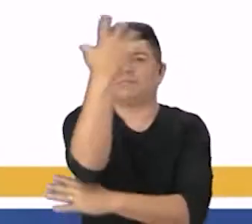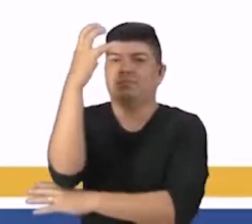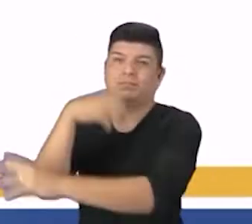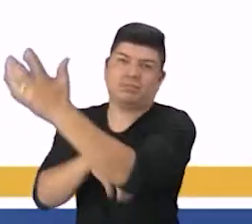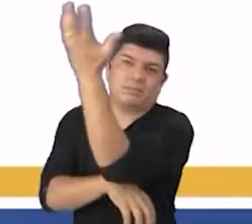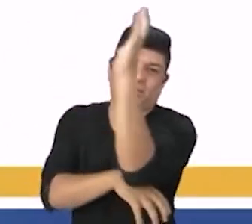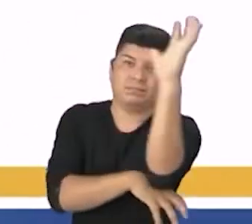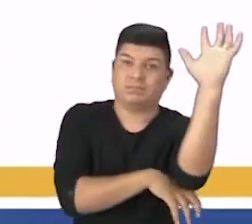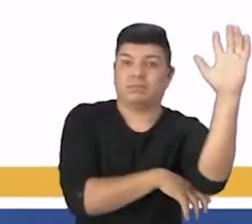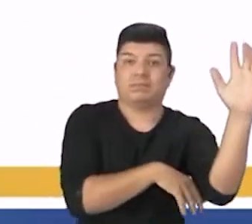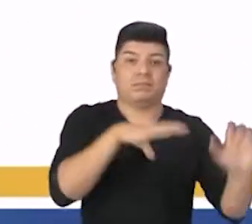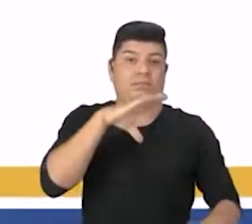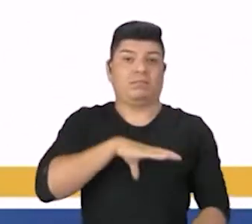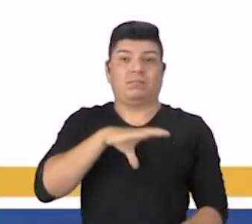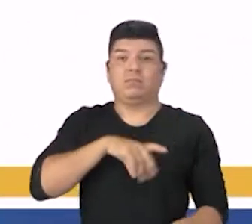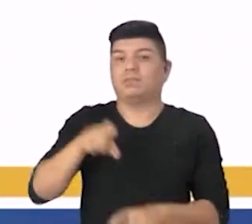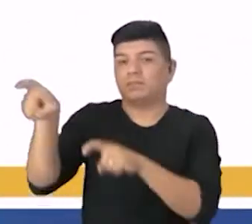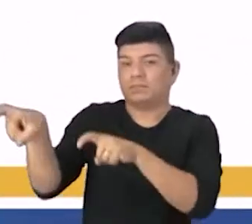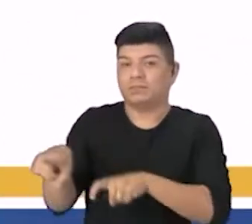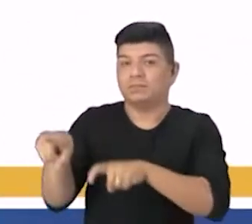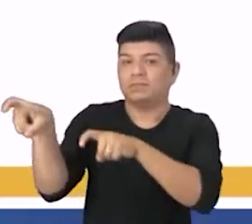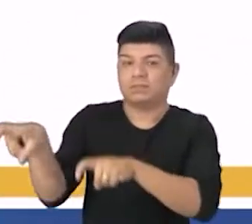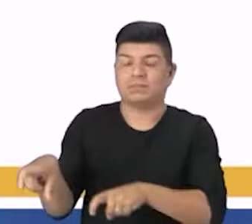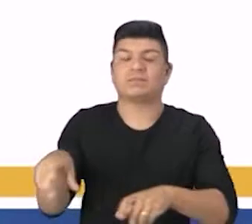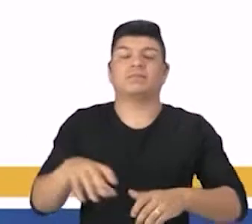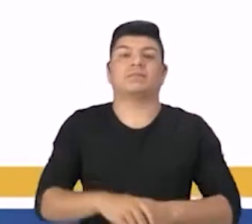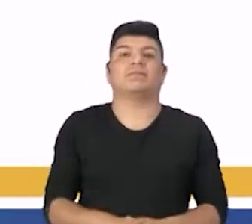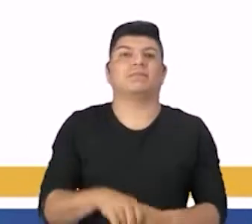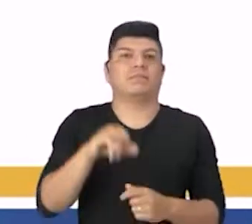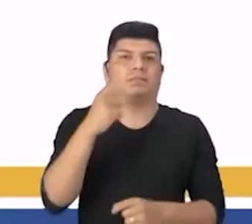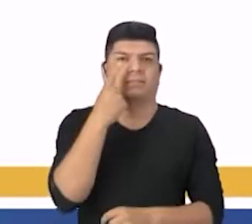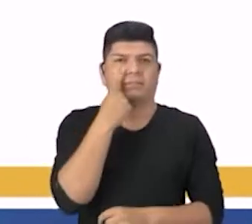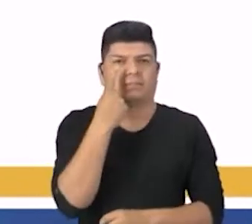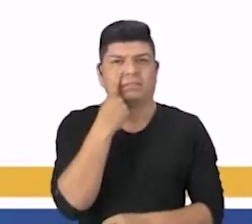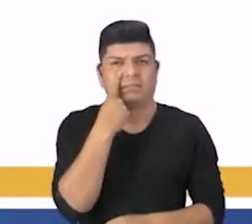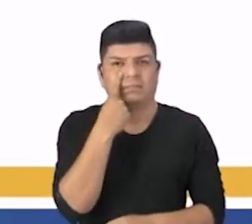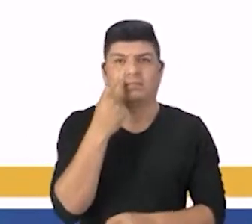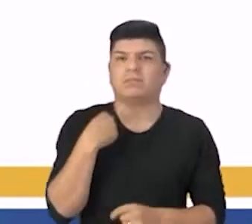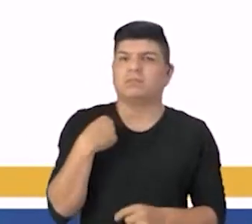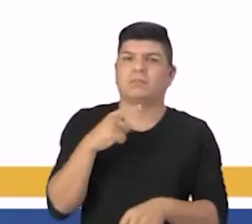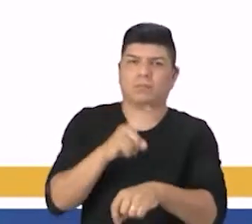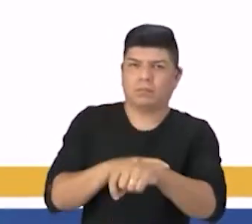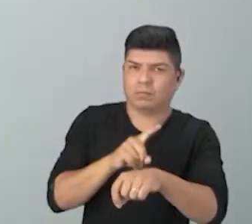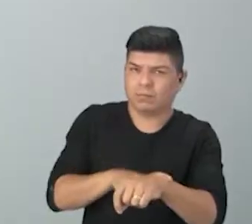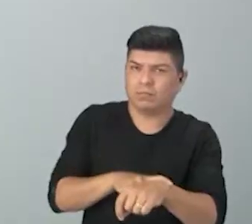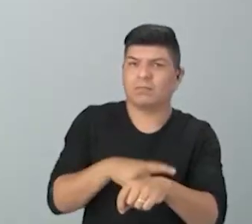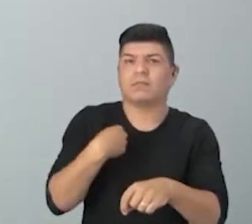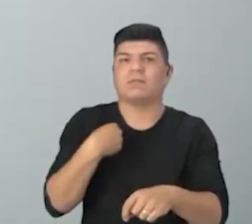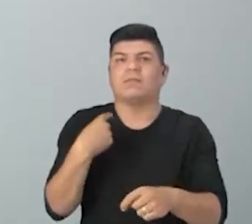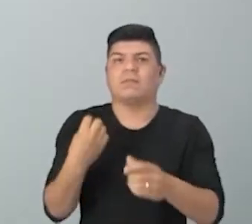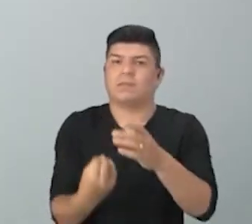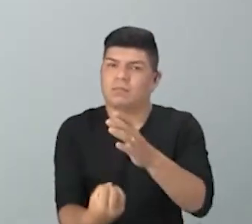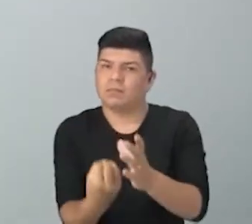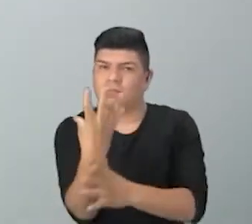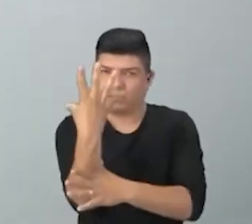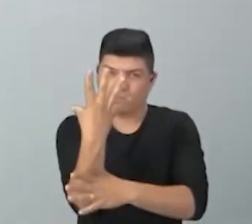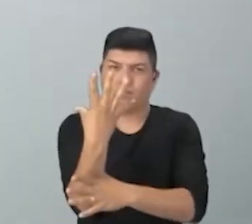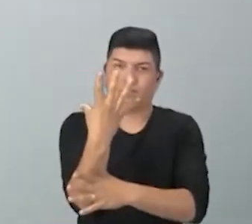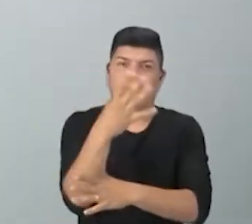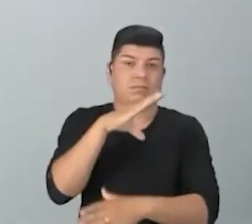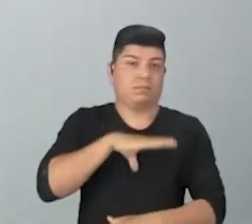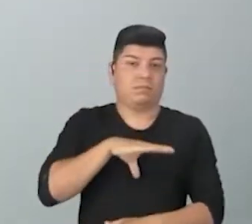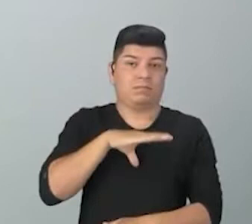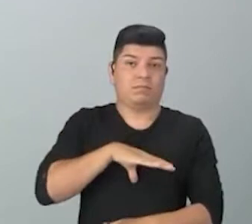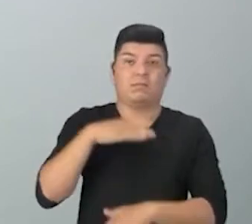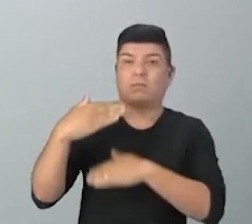paisagens urbanas e rurais se a gente for ver um pouco da cronologia da formação das